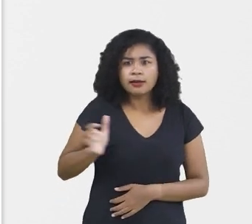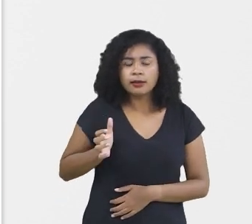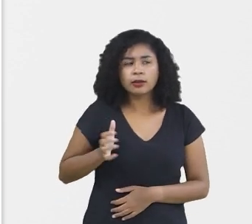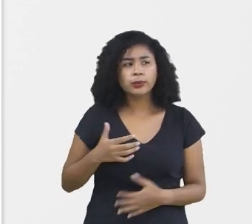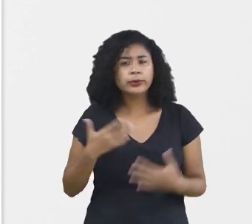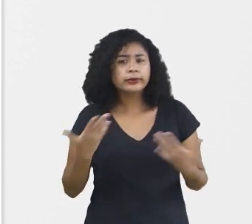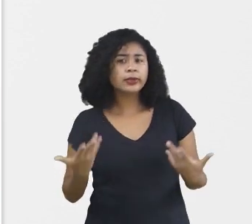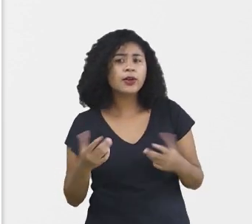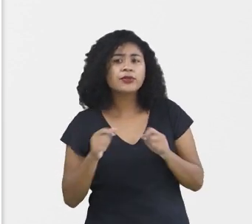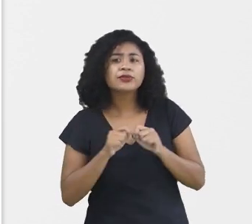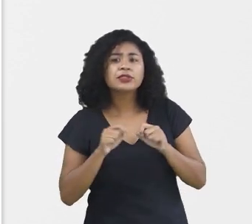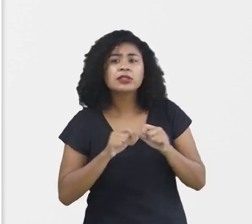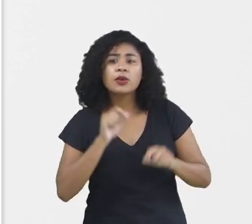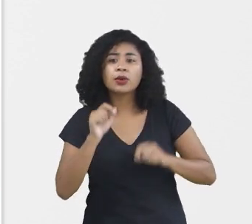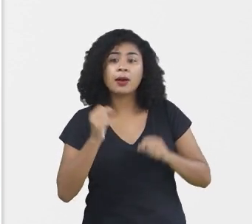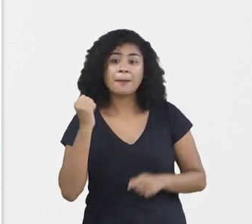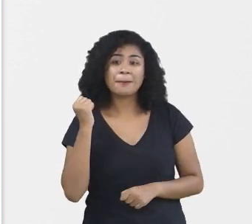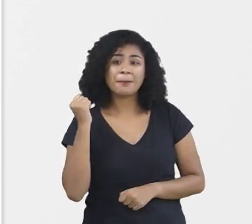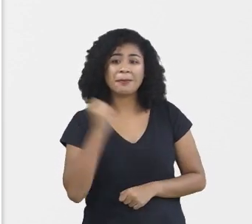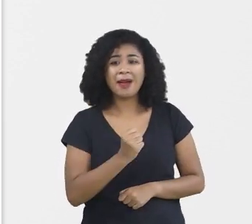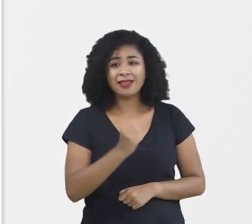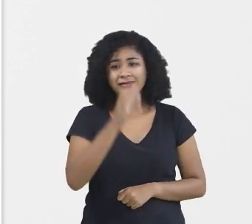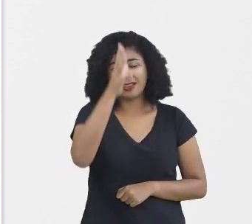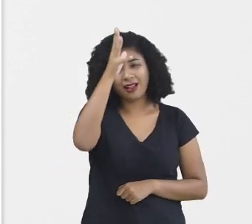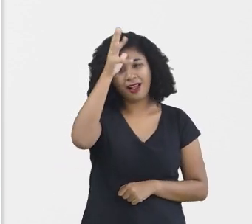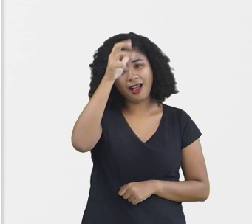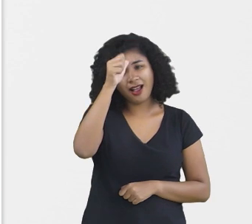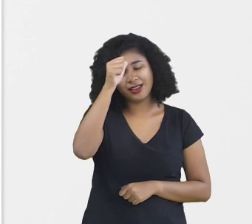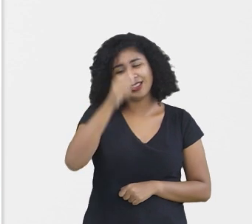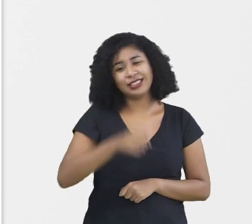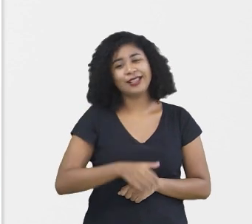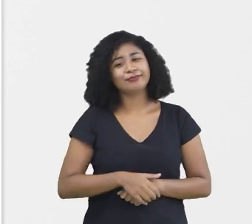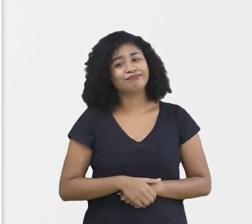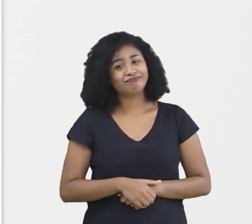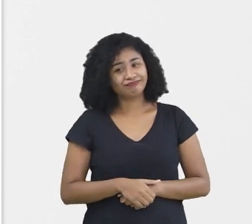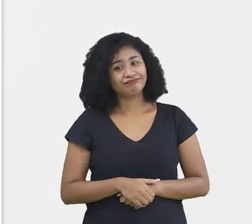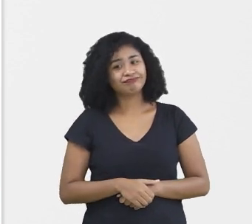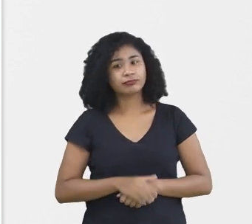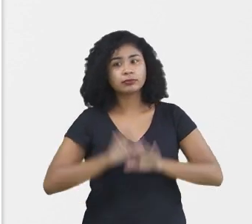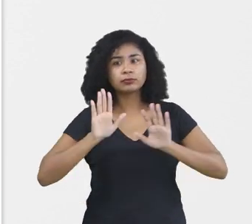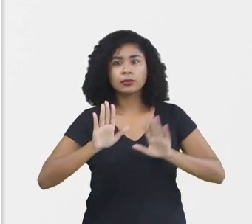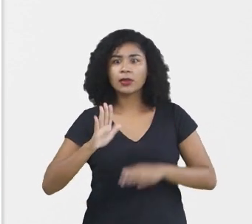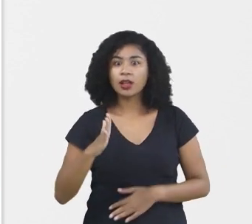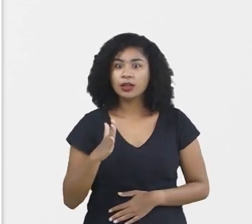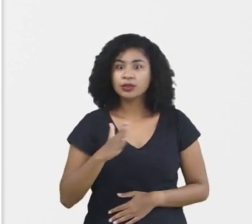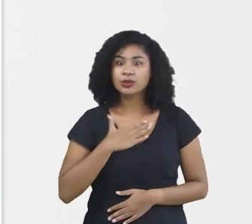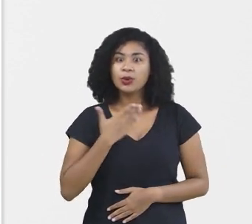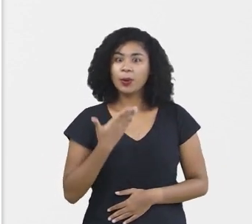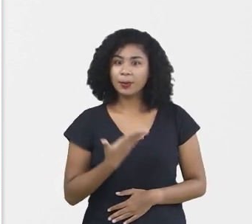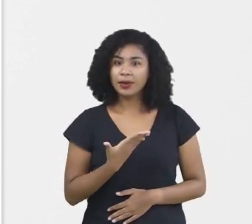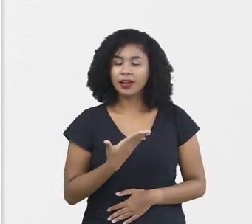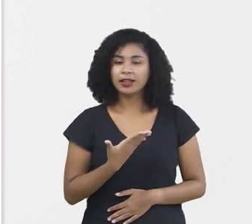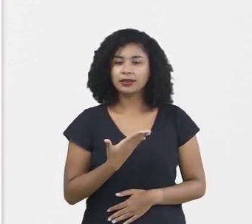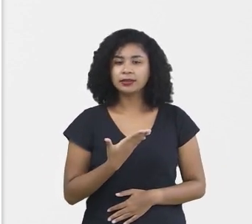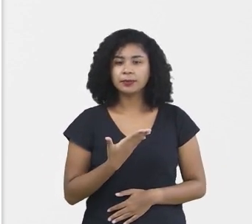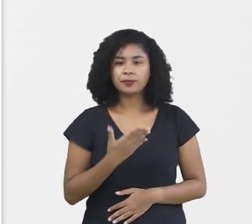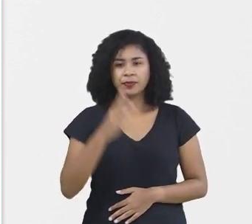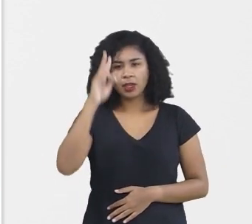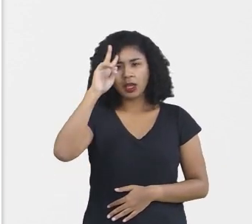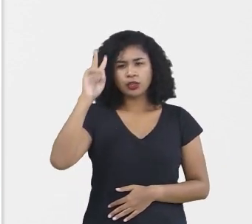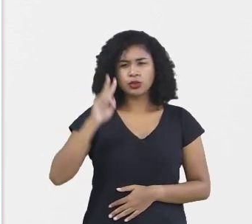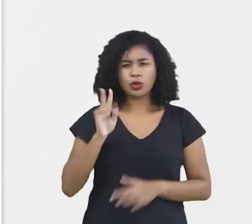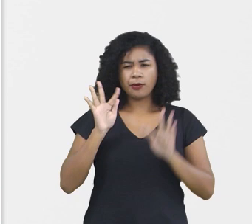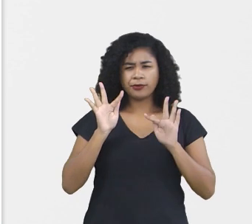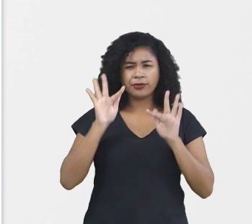Eles acabaram matando a galinha, não foi? Só que eles tiveram uma surpresa, né? Que lá no final da história mostra